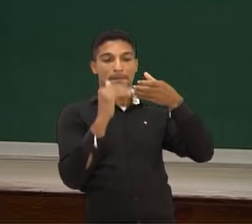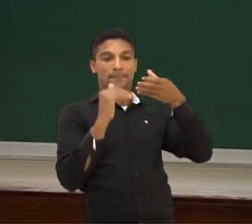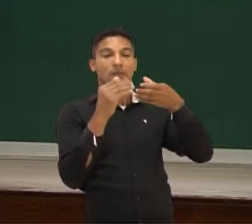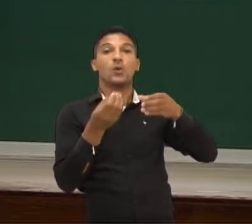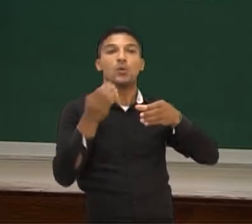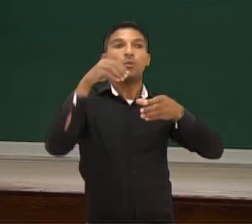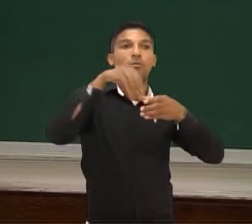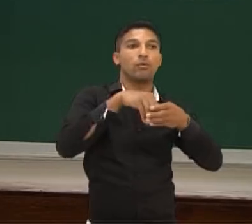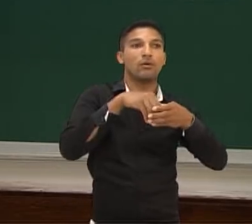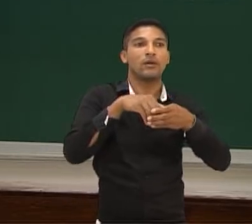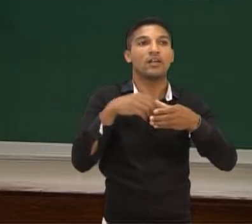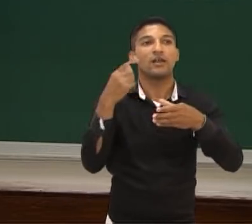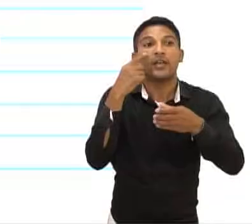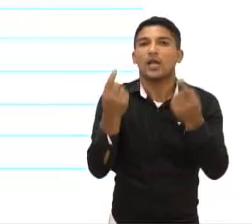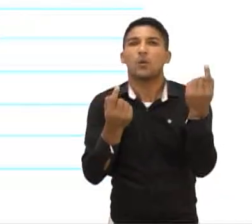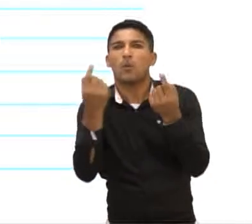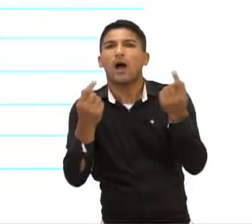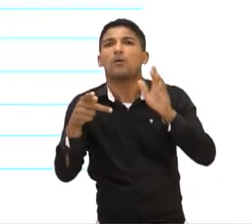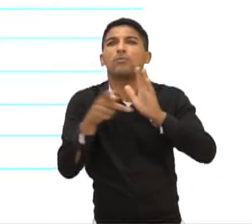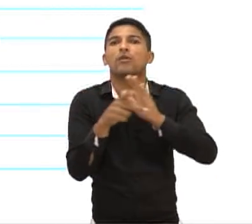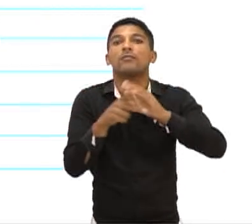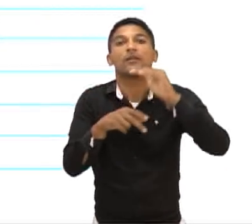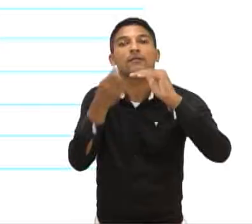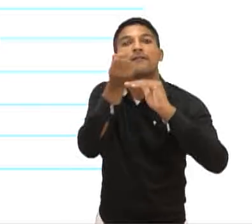por frações? Tempinho para vocês.